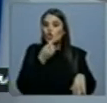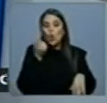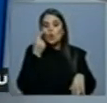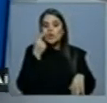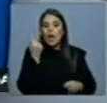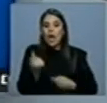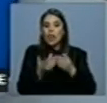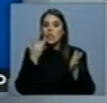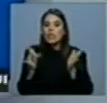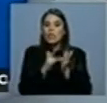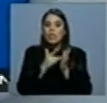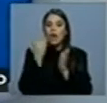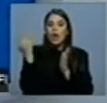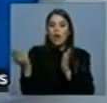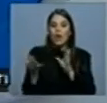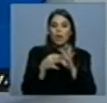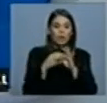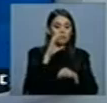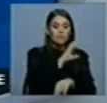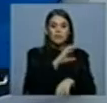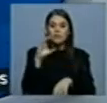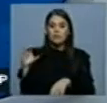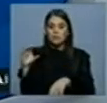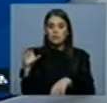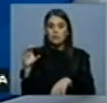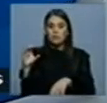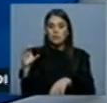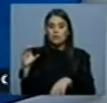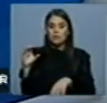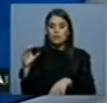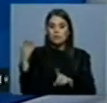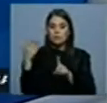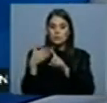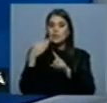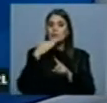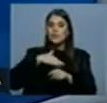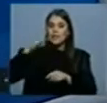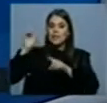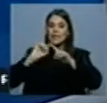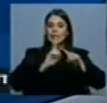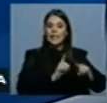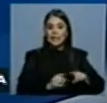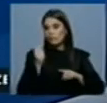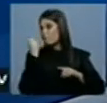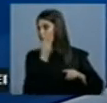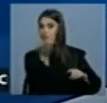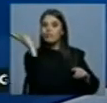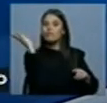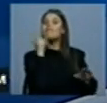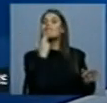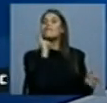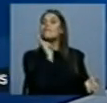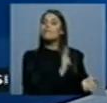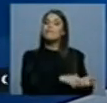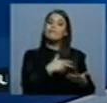que trouxeste sobre a ciência, dirigidos, presumo, para diferentes idades. Para tantas idades. E então, olha, nós